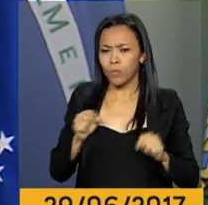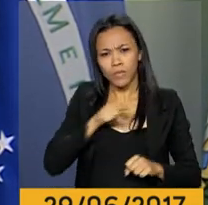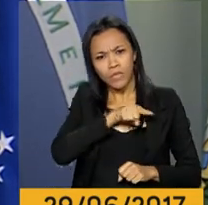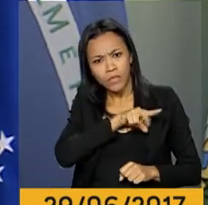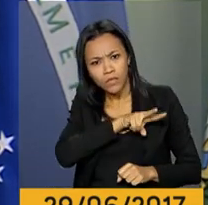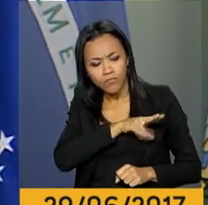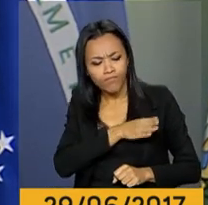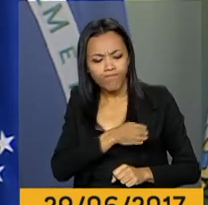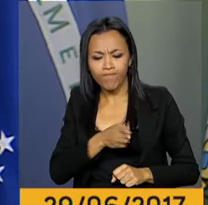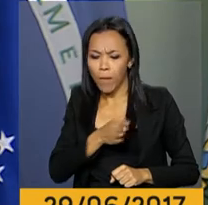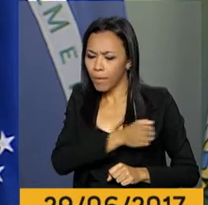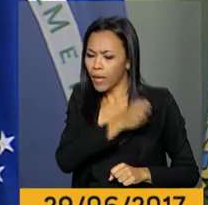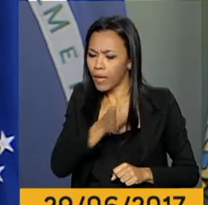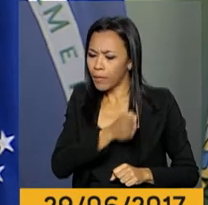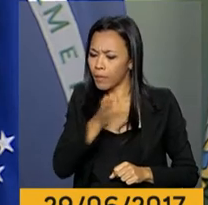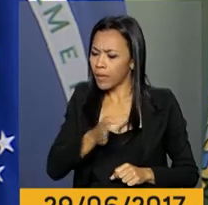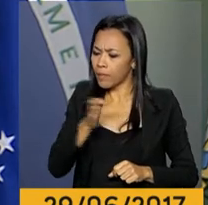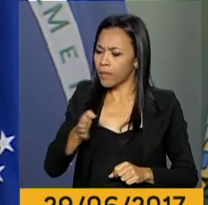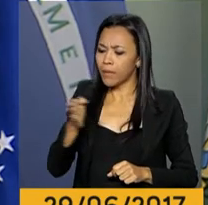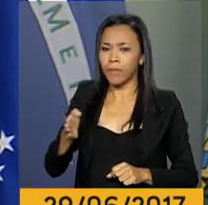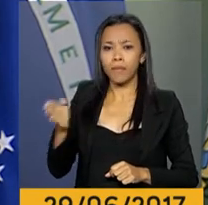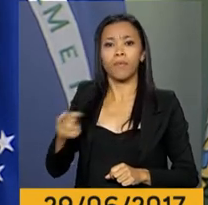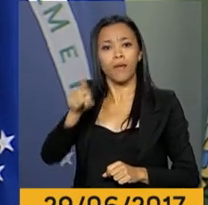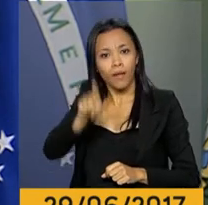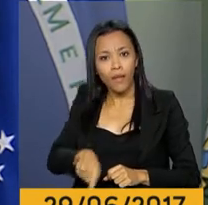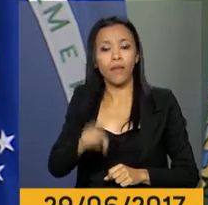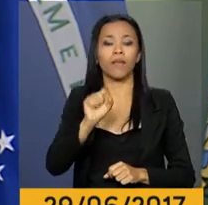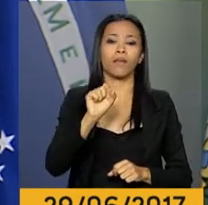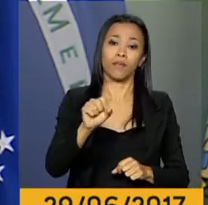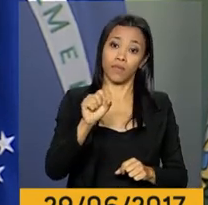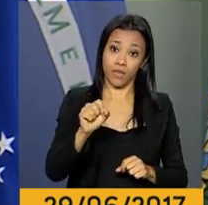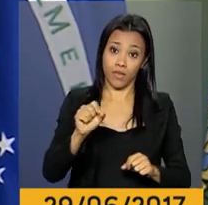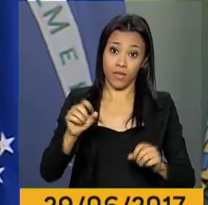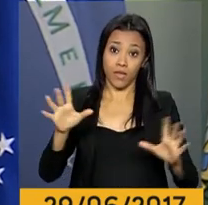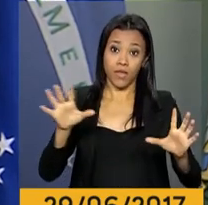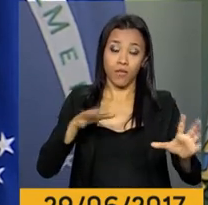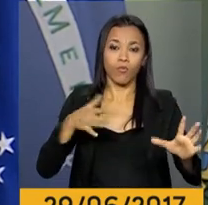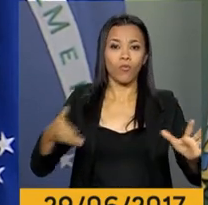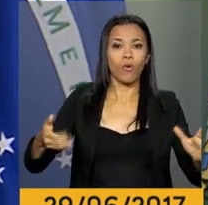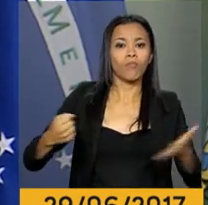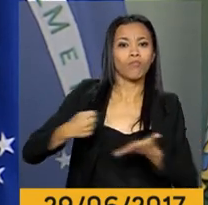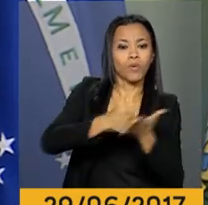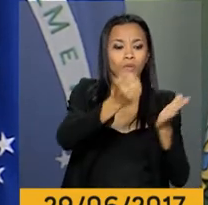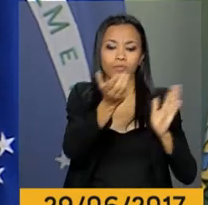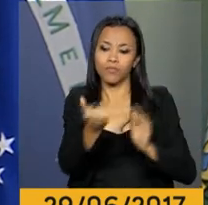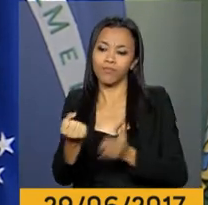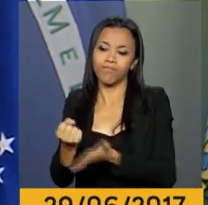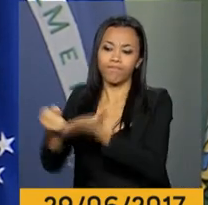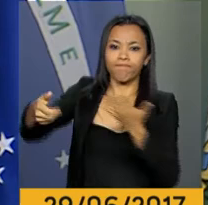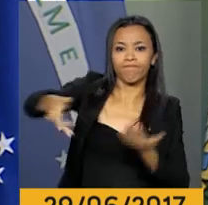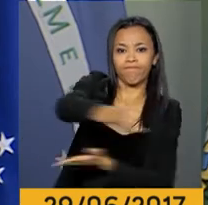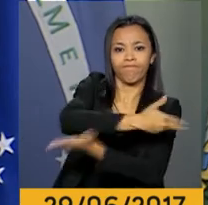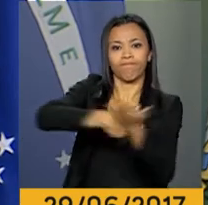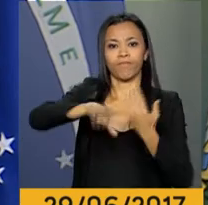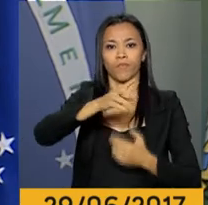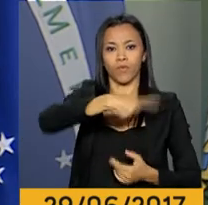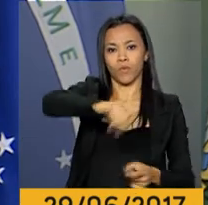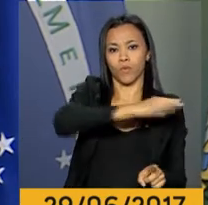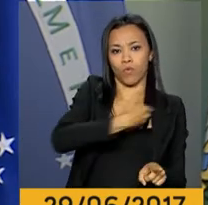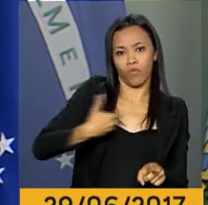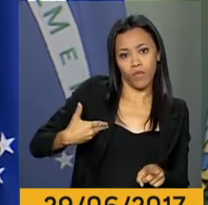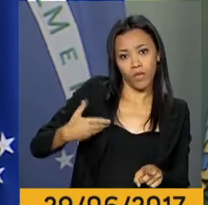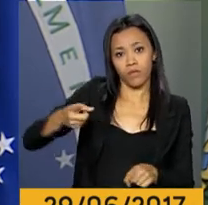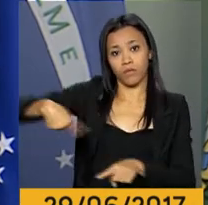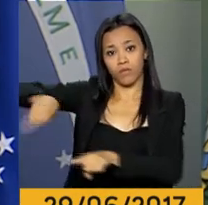a um fenômeno que o fernando da integração da atividade pública com atividade privada quando você traz a relação